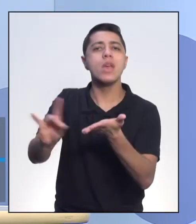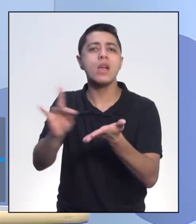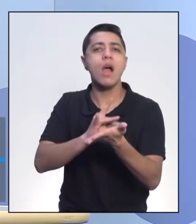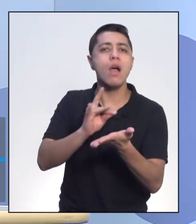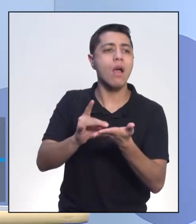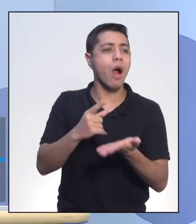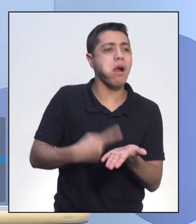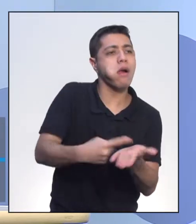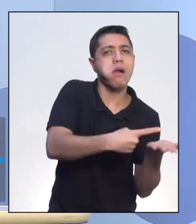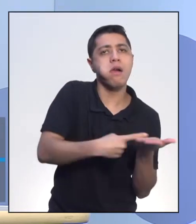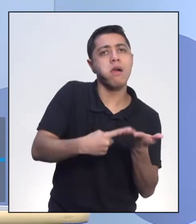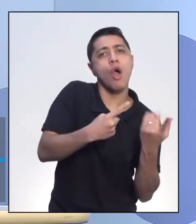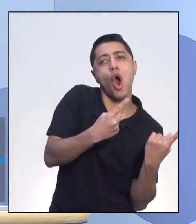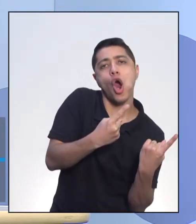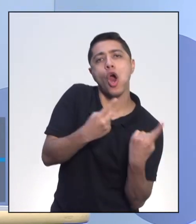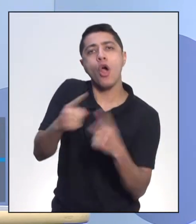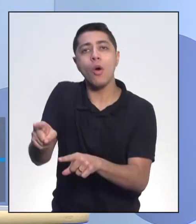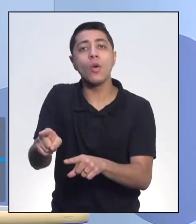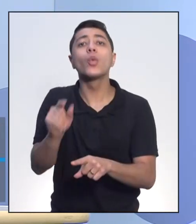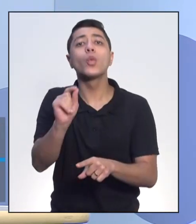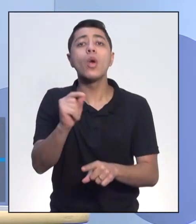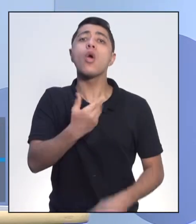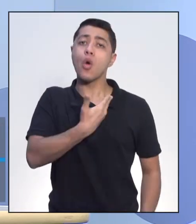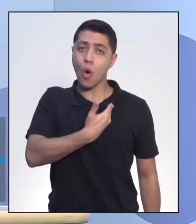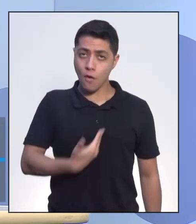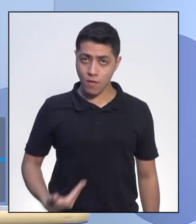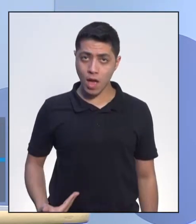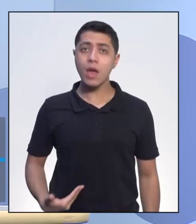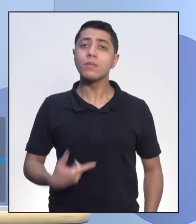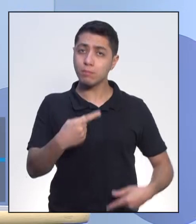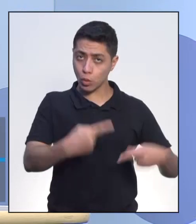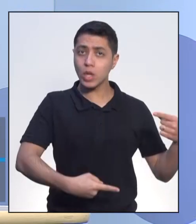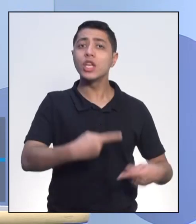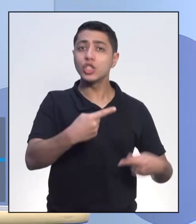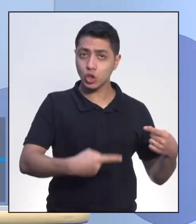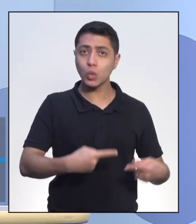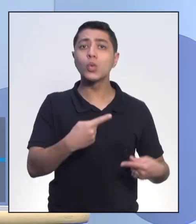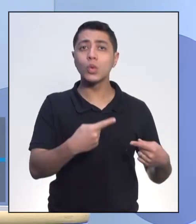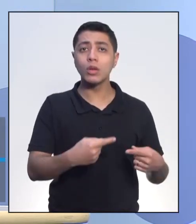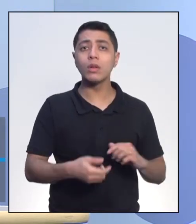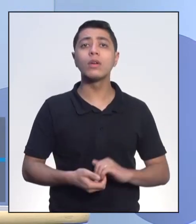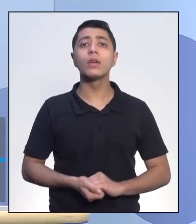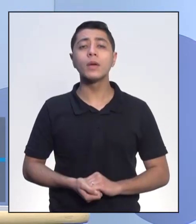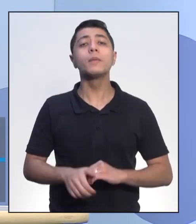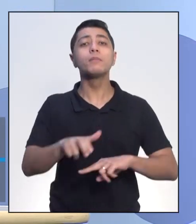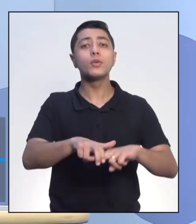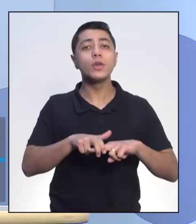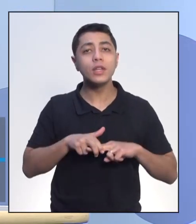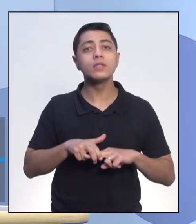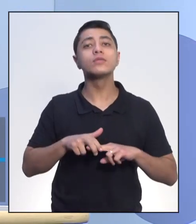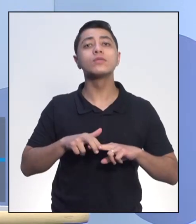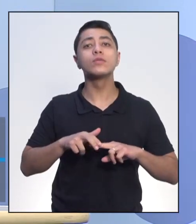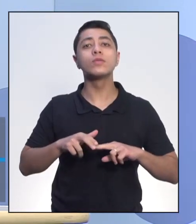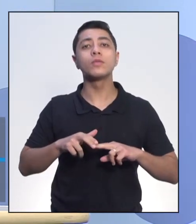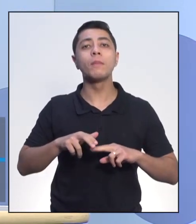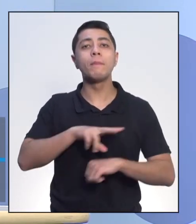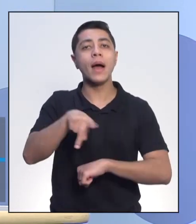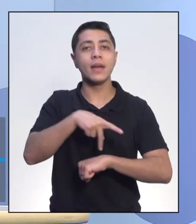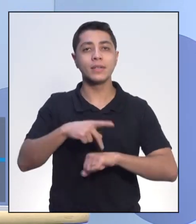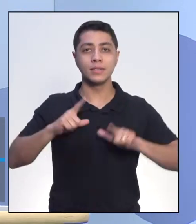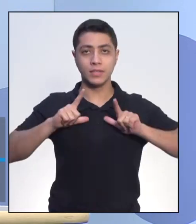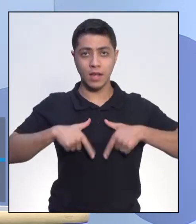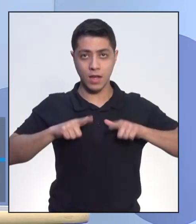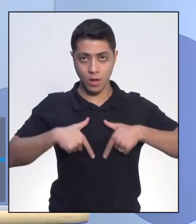uma vira política, né? Por isso que o Estado de Israel, estando cercado por estados islâmicos, né, é